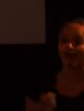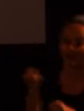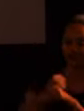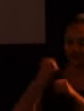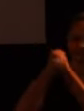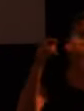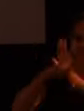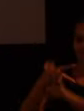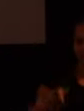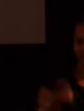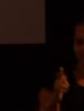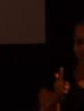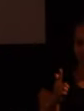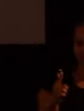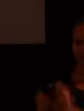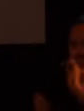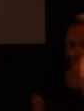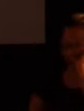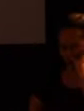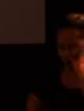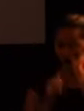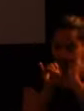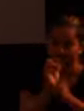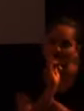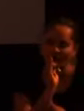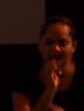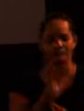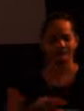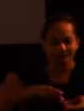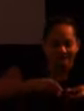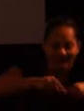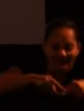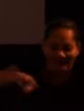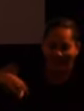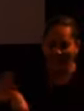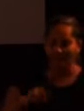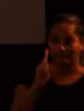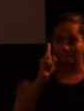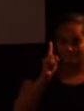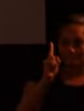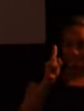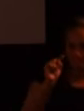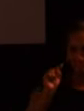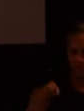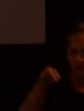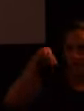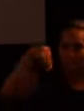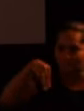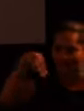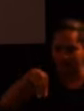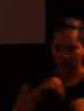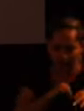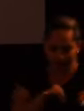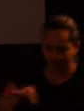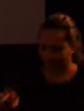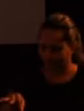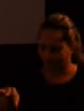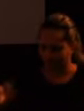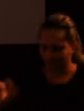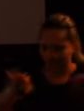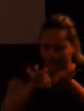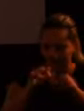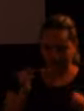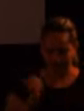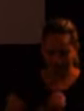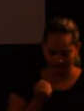construtivo. Aquela continha que eu falei, se eu tenho um terreno de 1000 metros e meu coeficiente de aproveitamento é 1, eu posso fazer um empreendimento de uma vez a área do meu